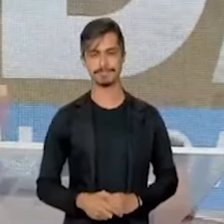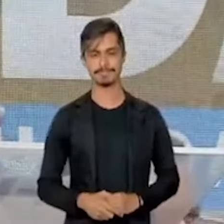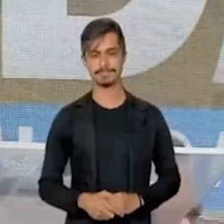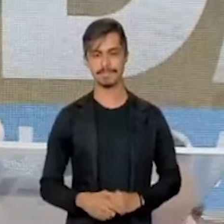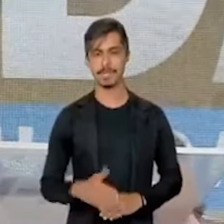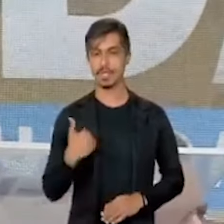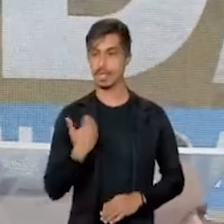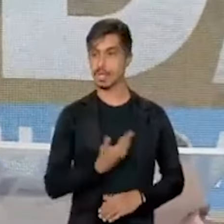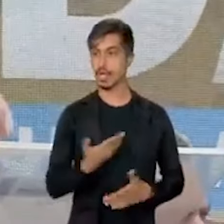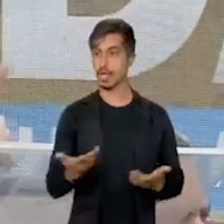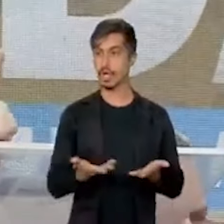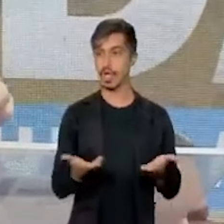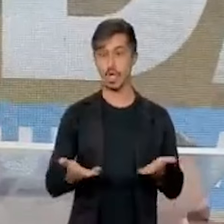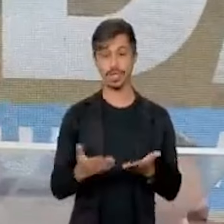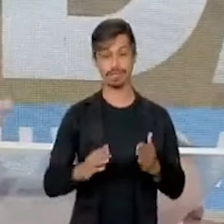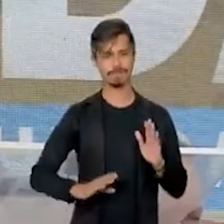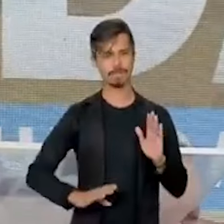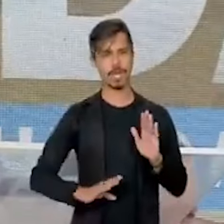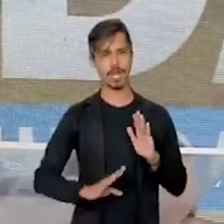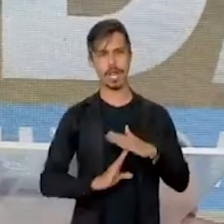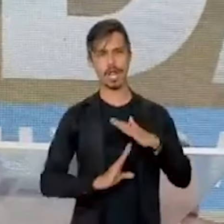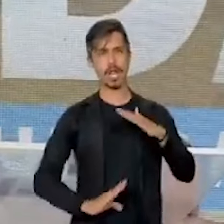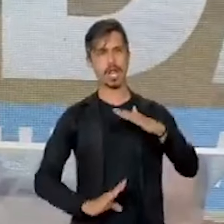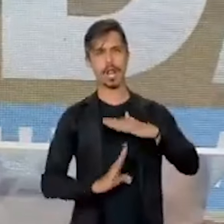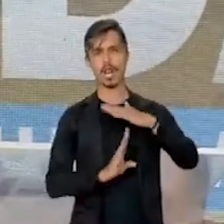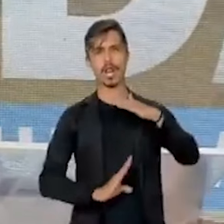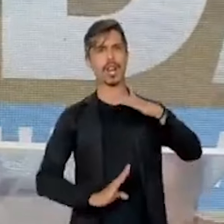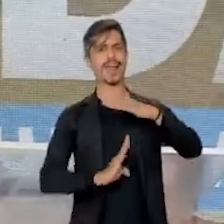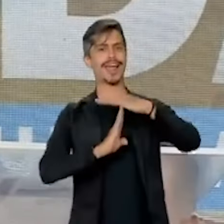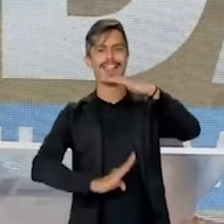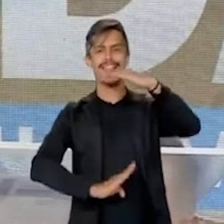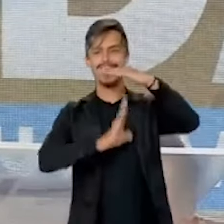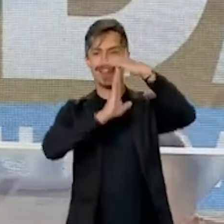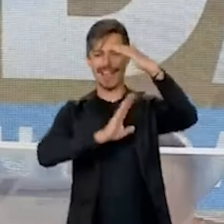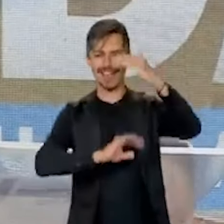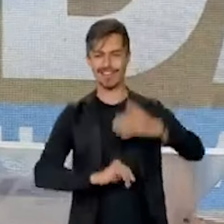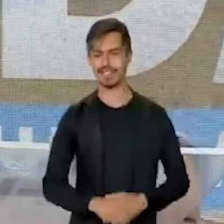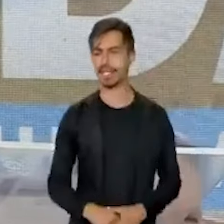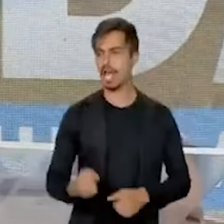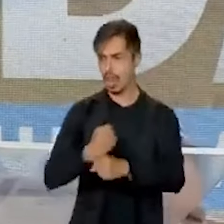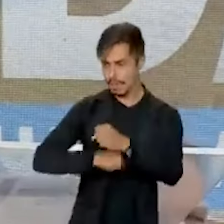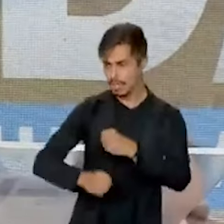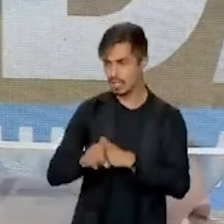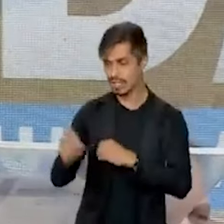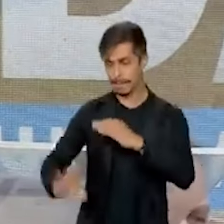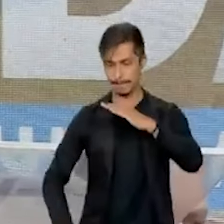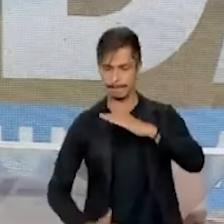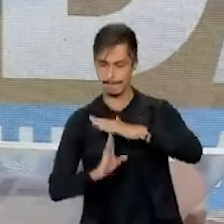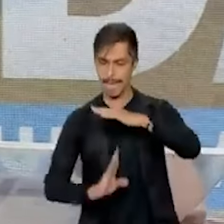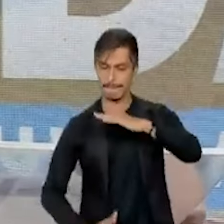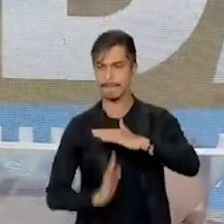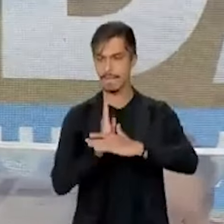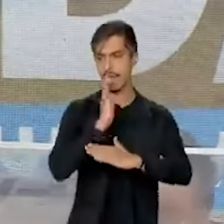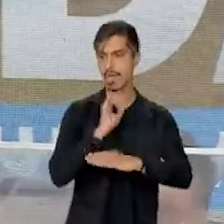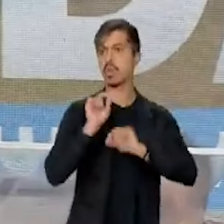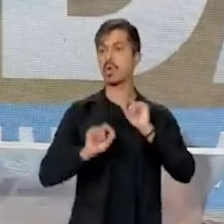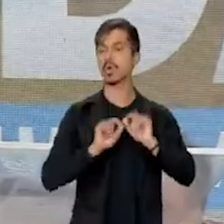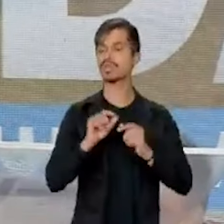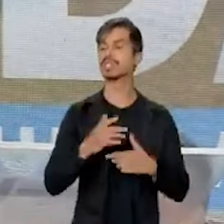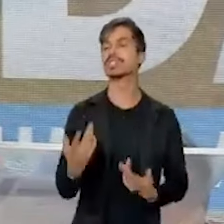Nós estamos, presidente, batendo recorde atrás de recorde. Ano passado, presidente, o senhor bateu o recorde. O senhor fez, o senhor